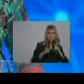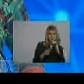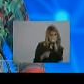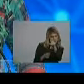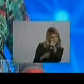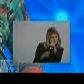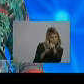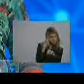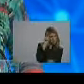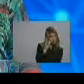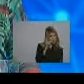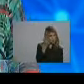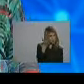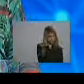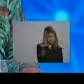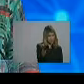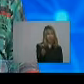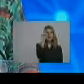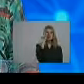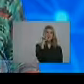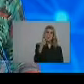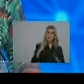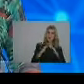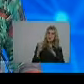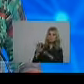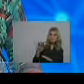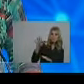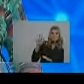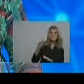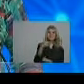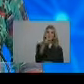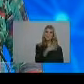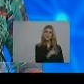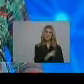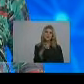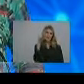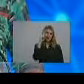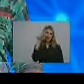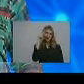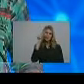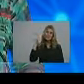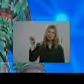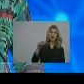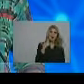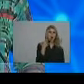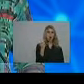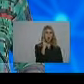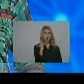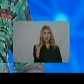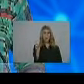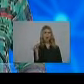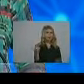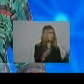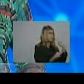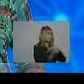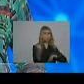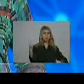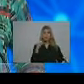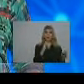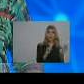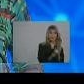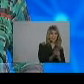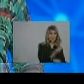mulher. Mulher que está na periferia da cidade perdendo seu filho todo dia na bala da polícia ou na bala do tráfico. A mulher